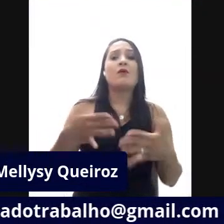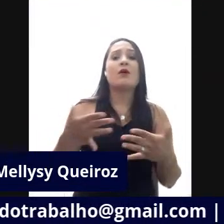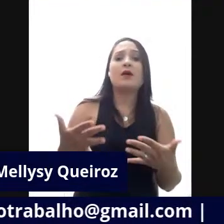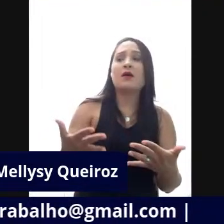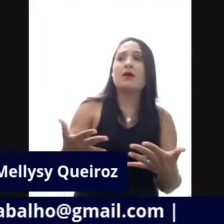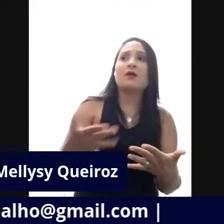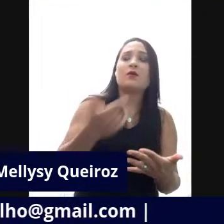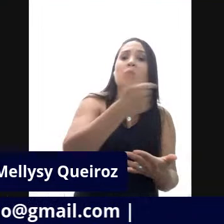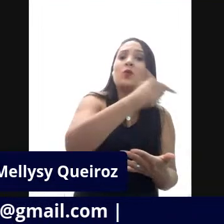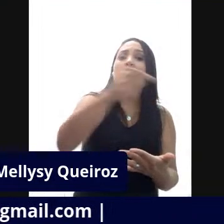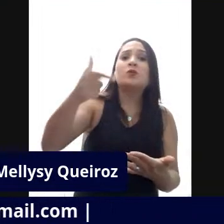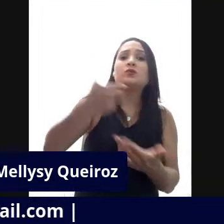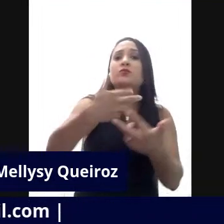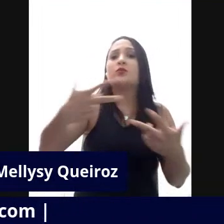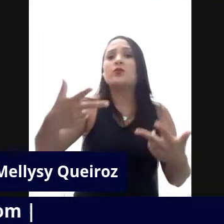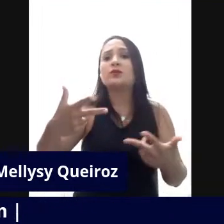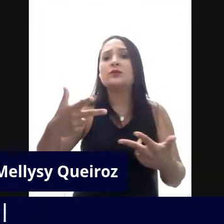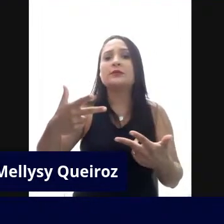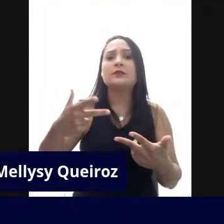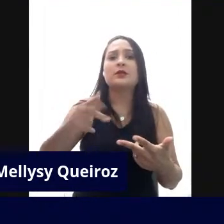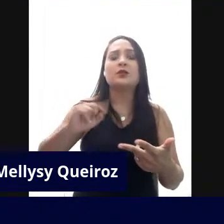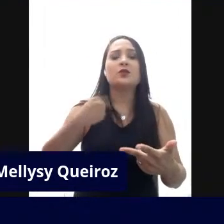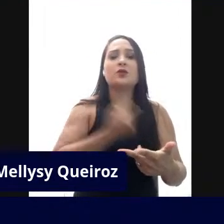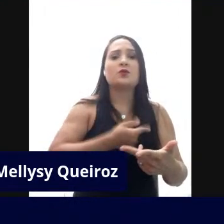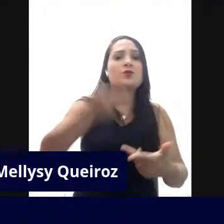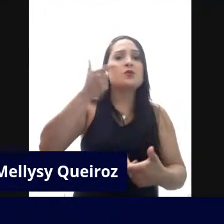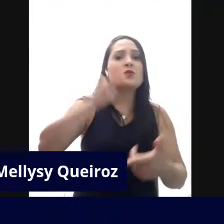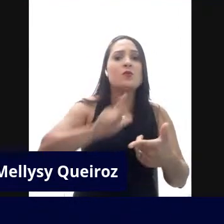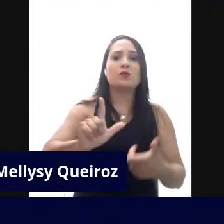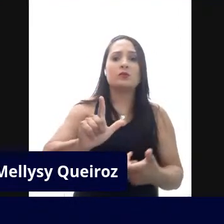construindo coletivamente para...